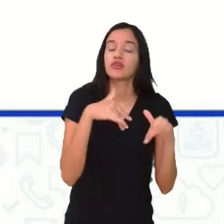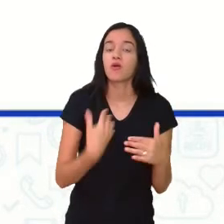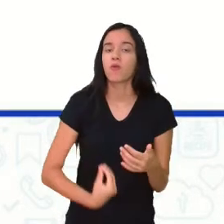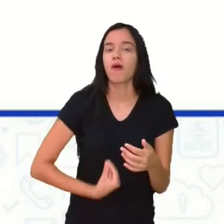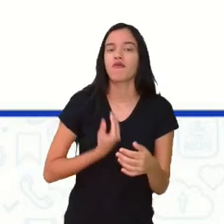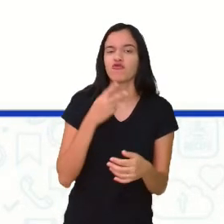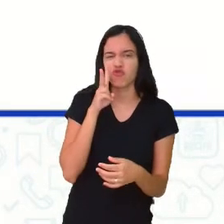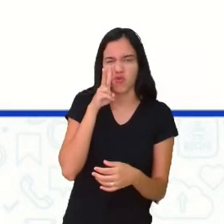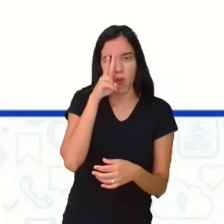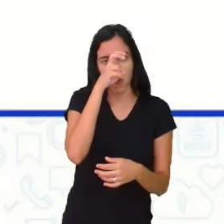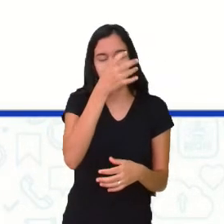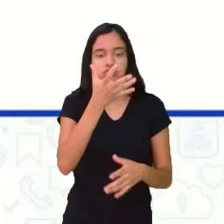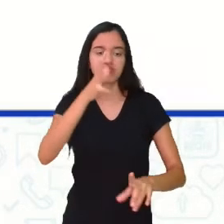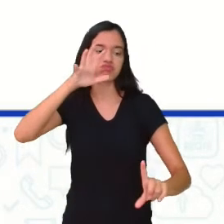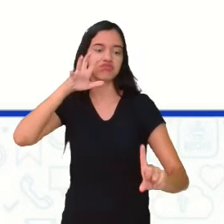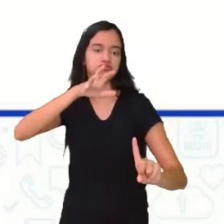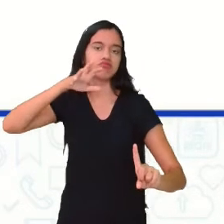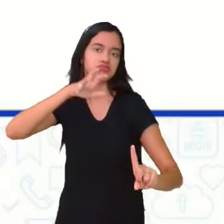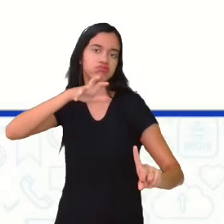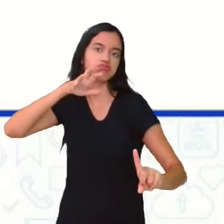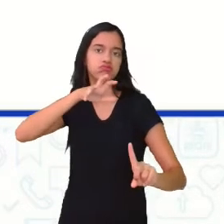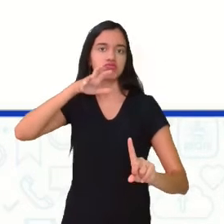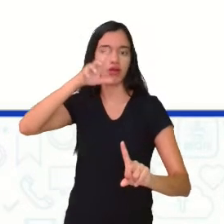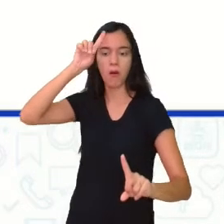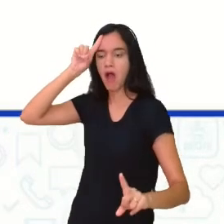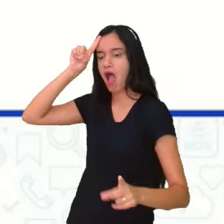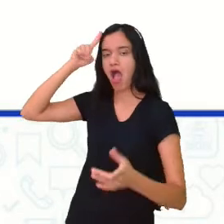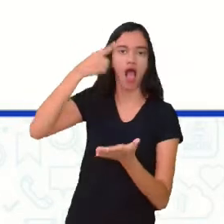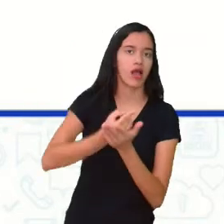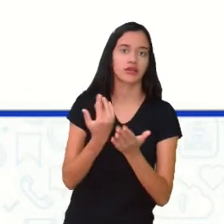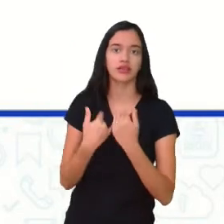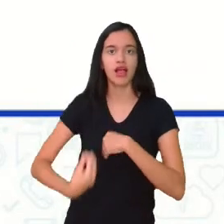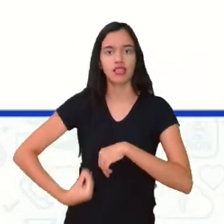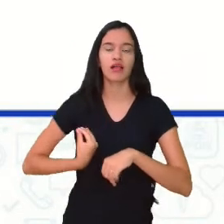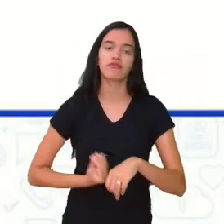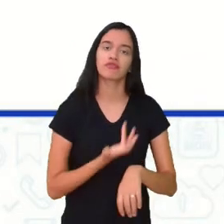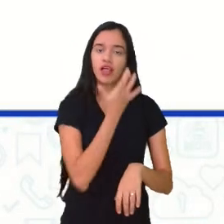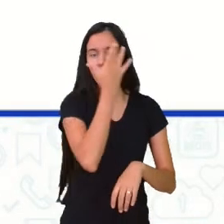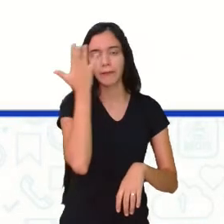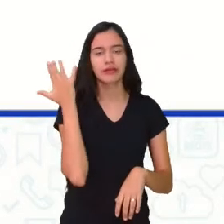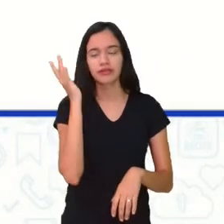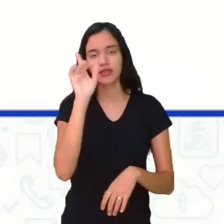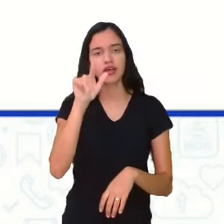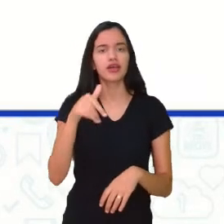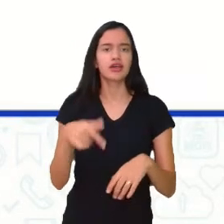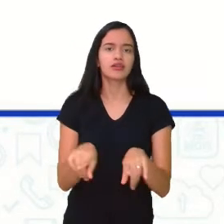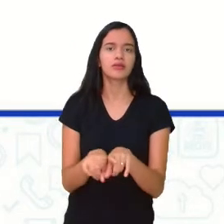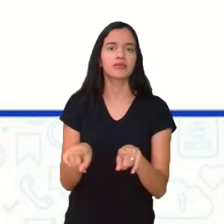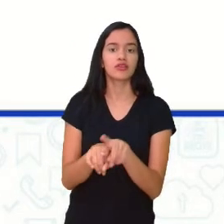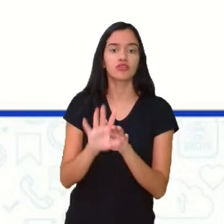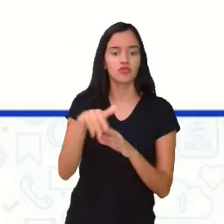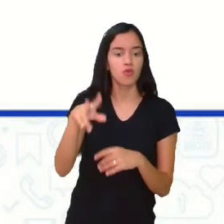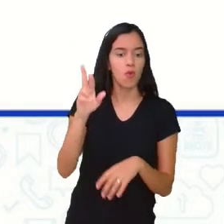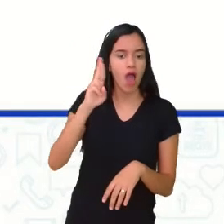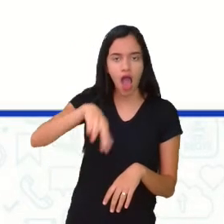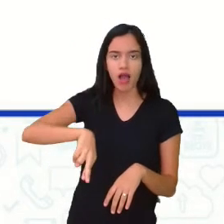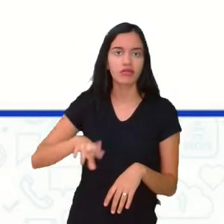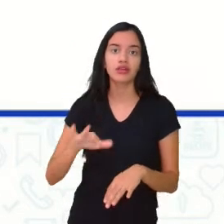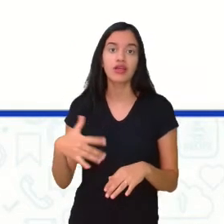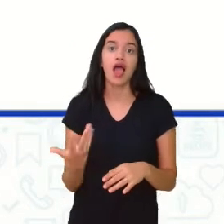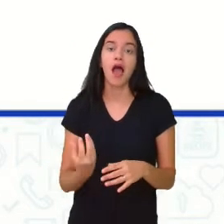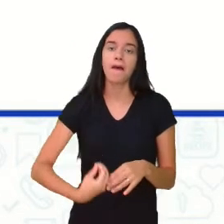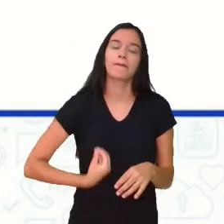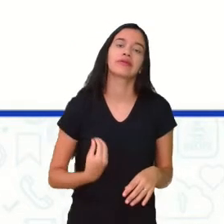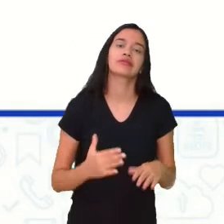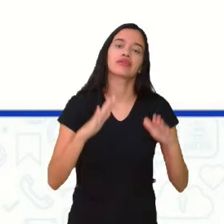né? Ela é como uma coisa que né, está na vida das pessoas. Exato. Então, mesmo aquilo que não era religioso, a presença